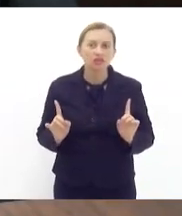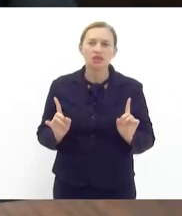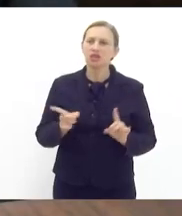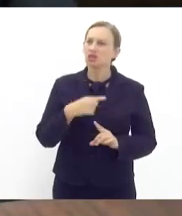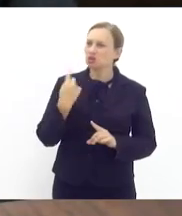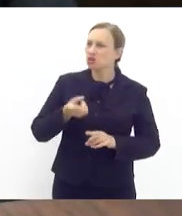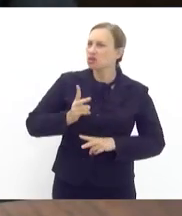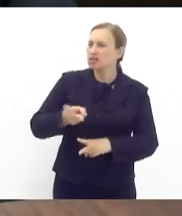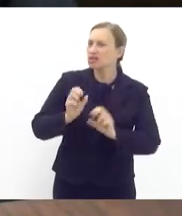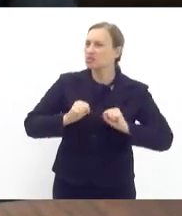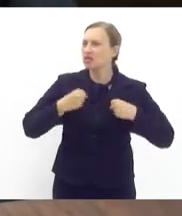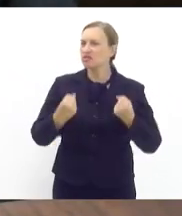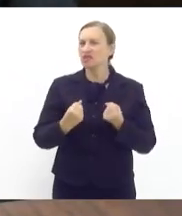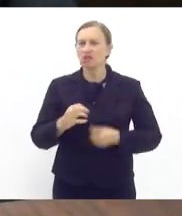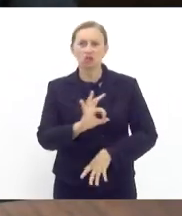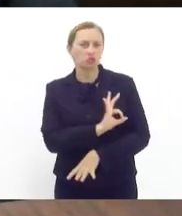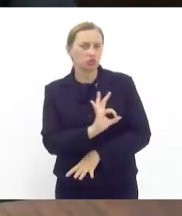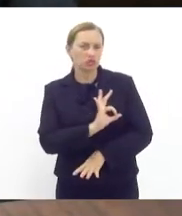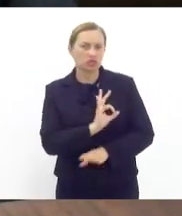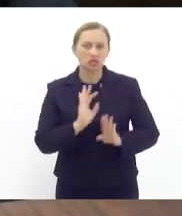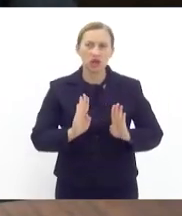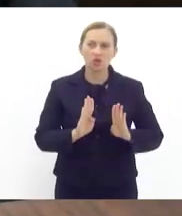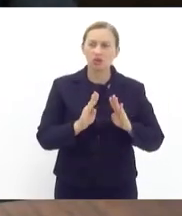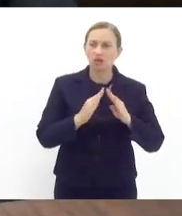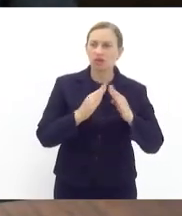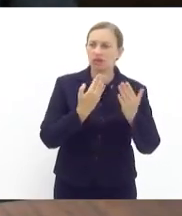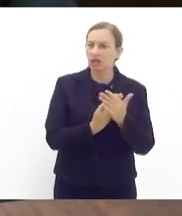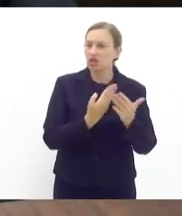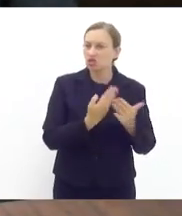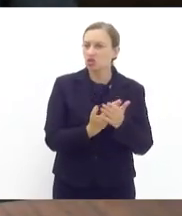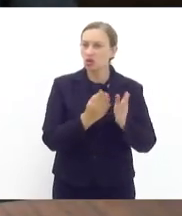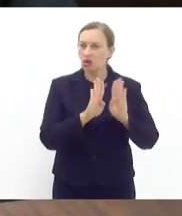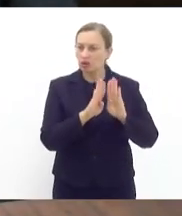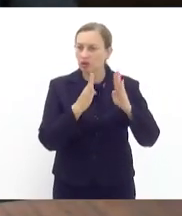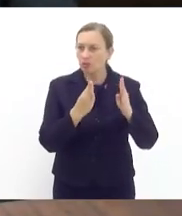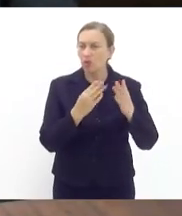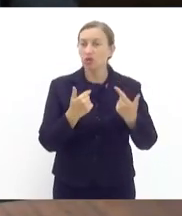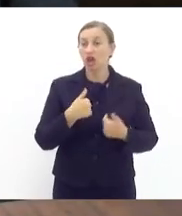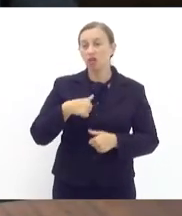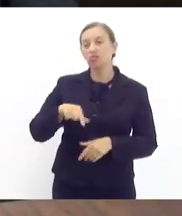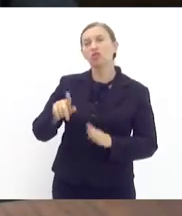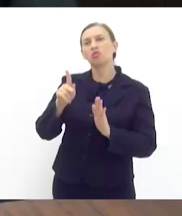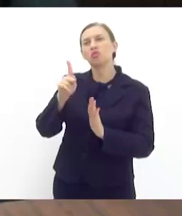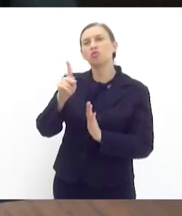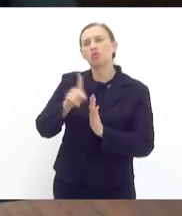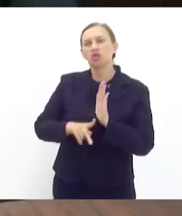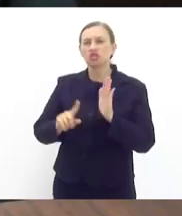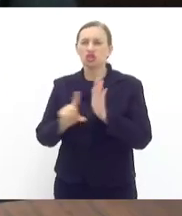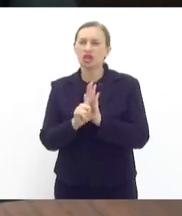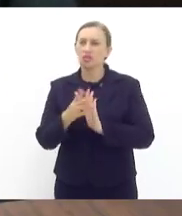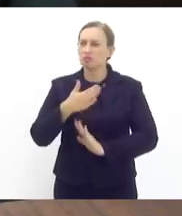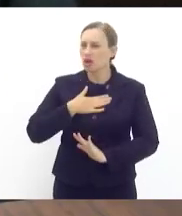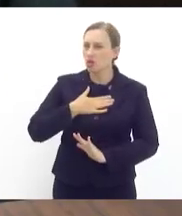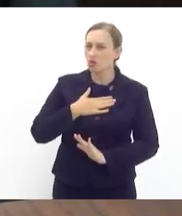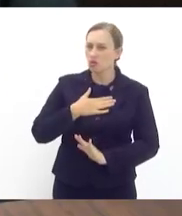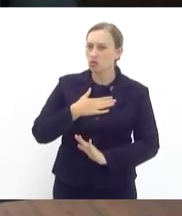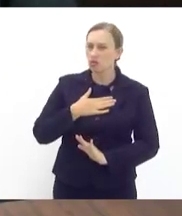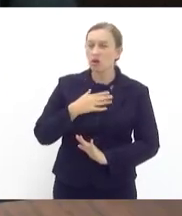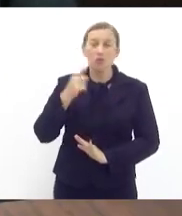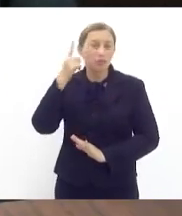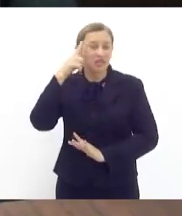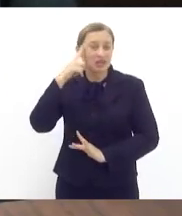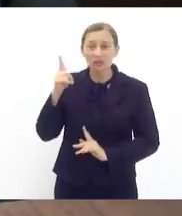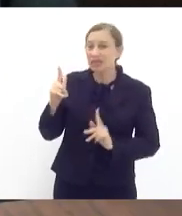nós vamos sempre defender os policiais na porta das escolas inclusive nós temos aqui eu tenho um projeto de lei aqui com o mesmo